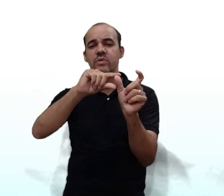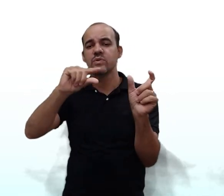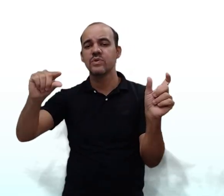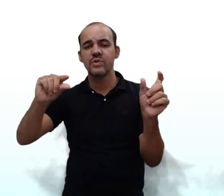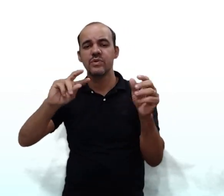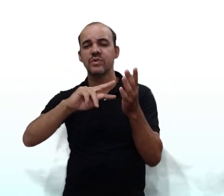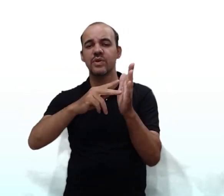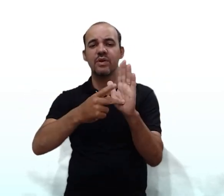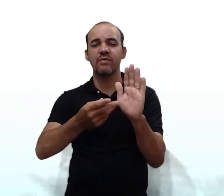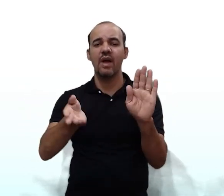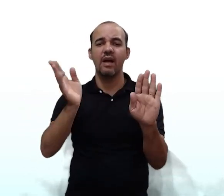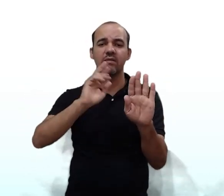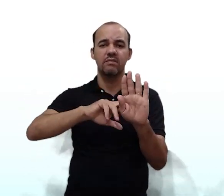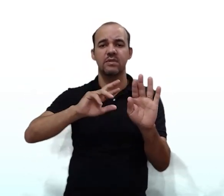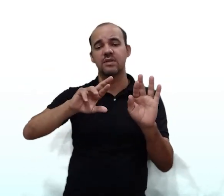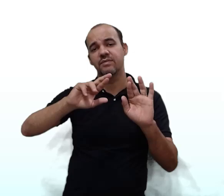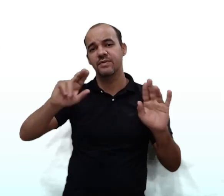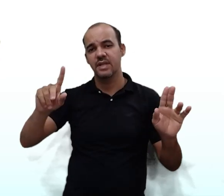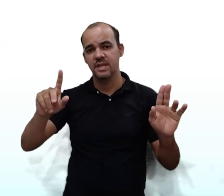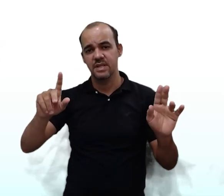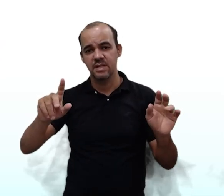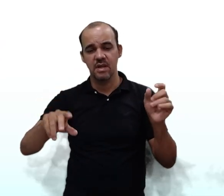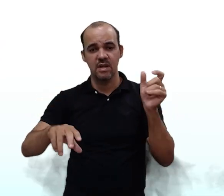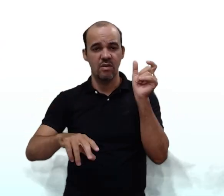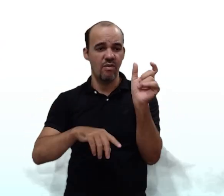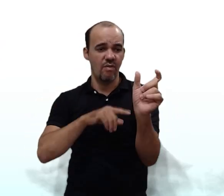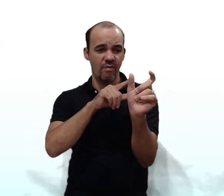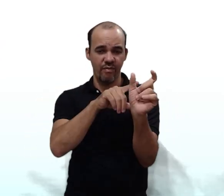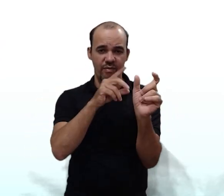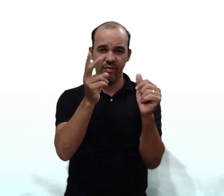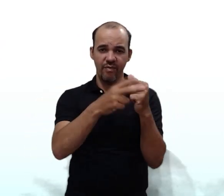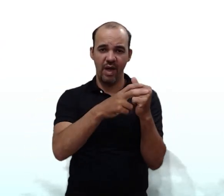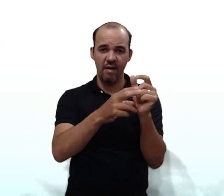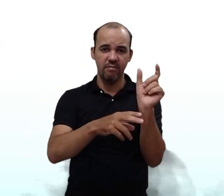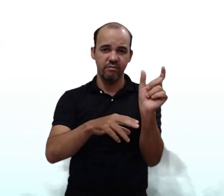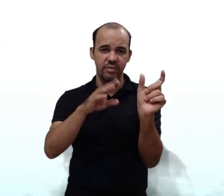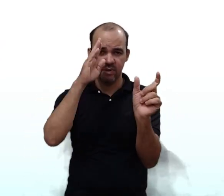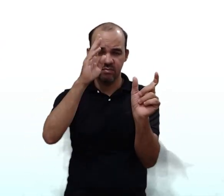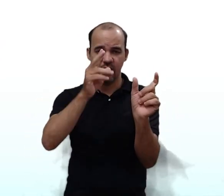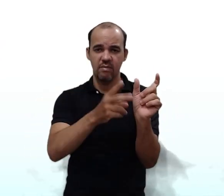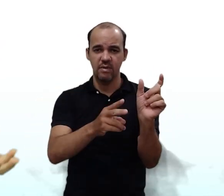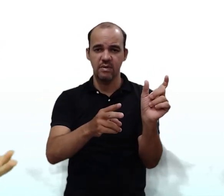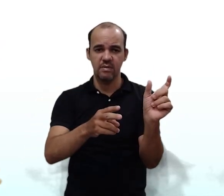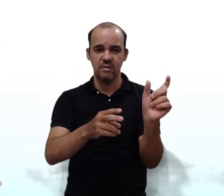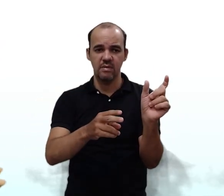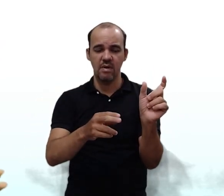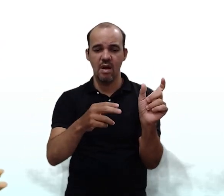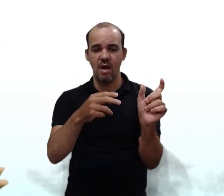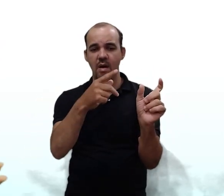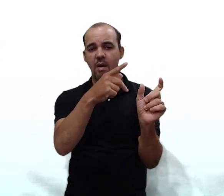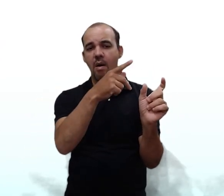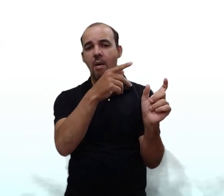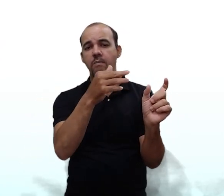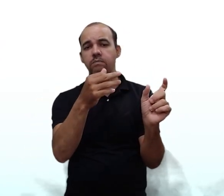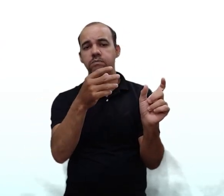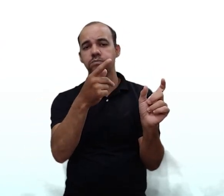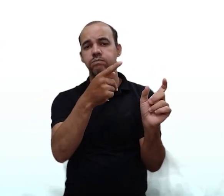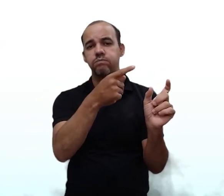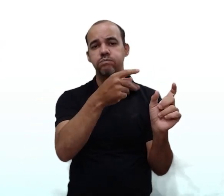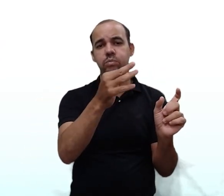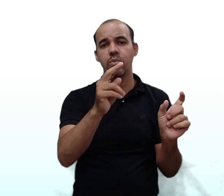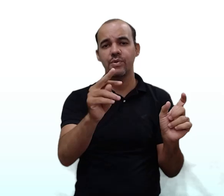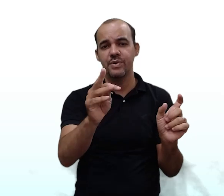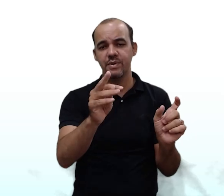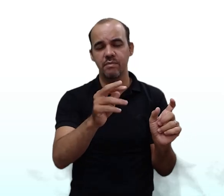phrasal verb. Mas observa, o verbo original ali se mantém. Então eu tenho put off. O que seria put off? Put off passa a